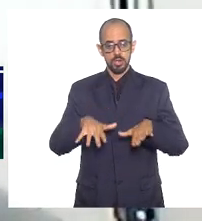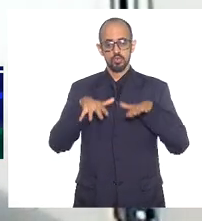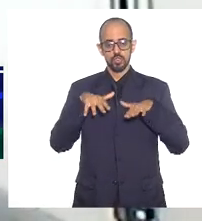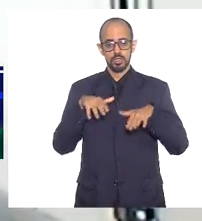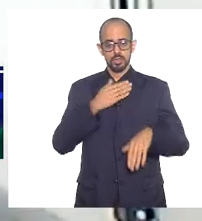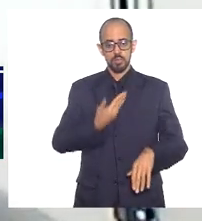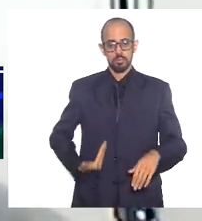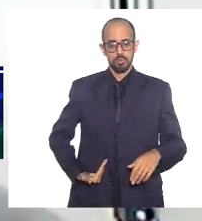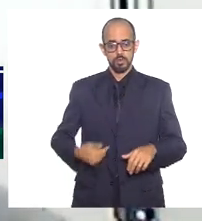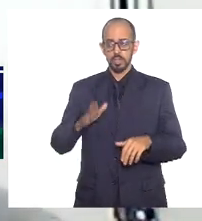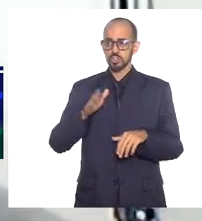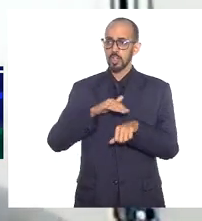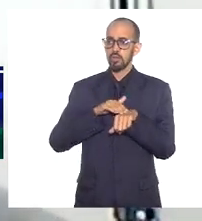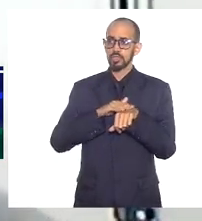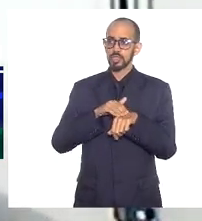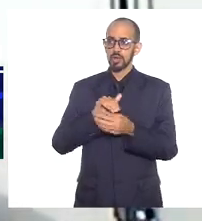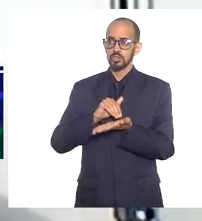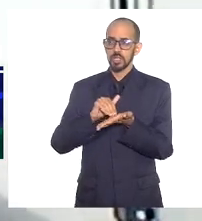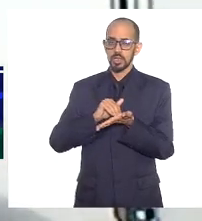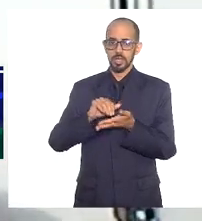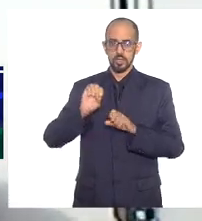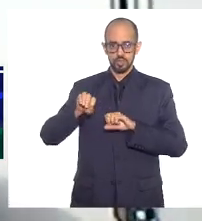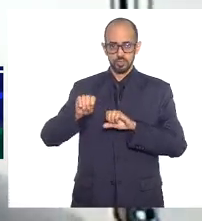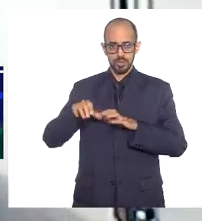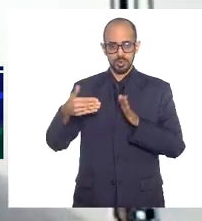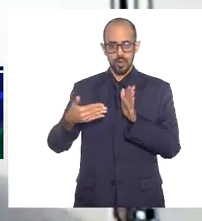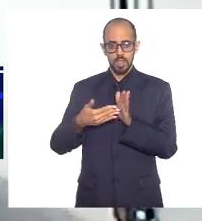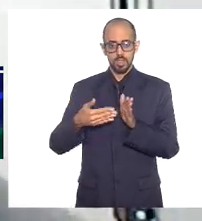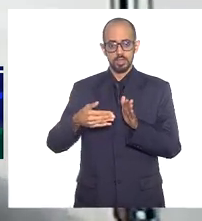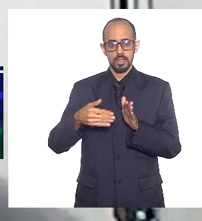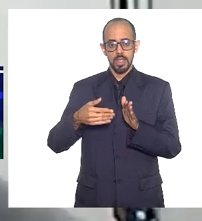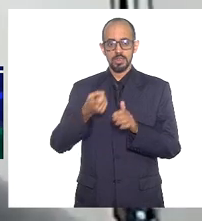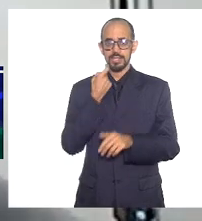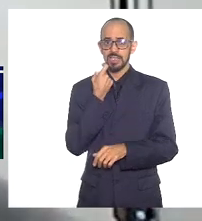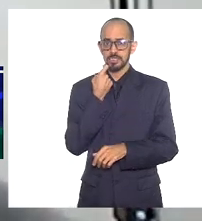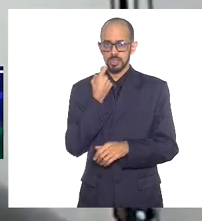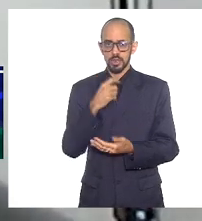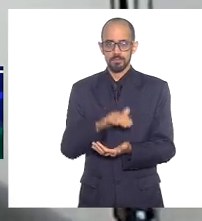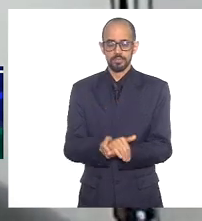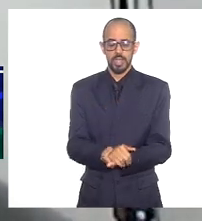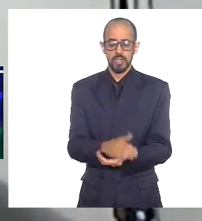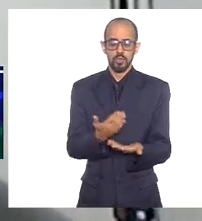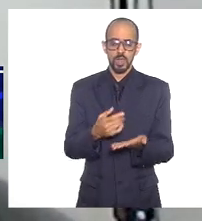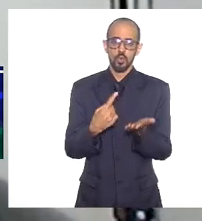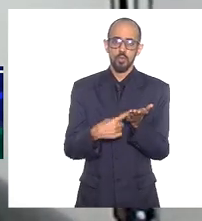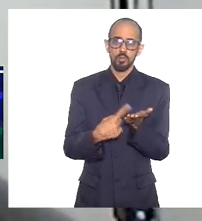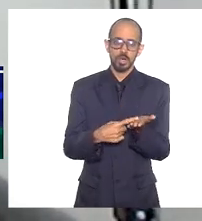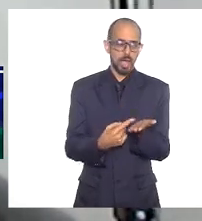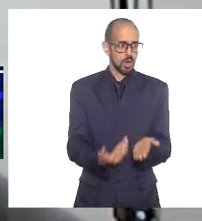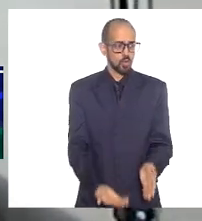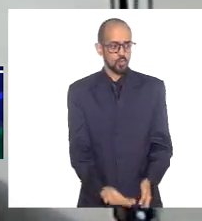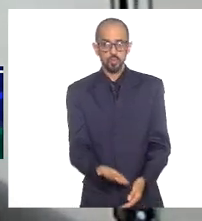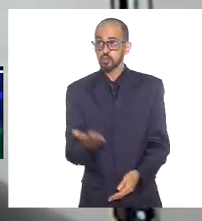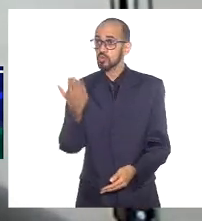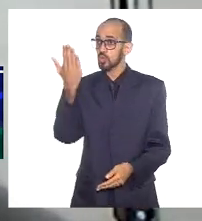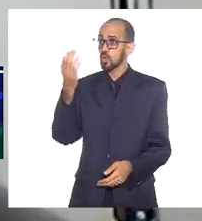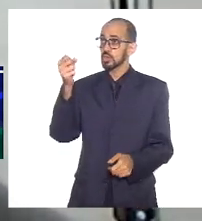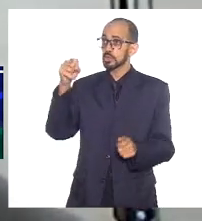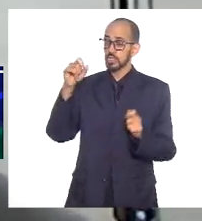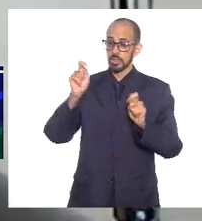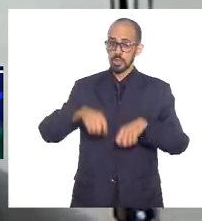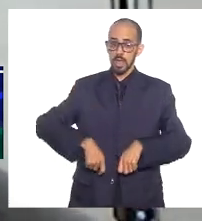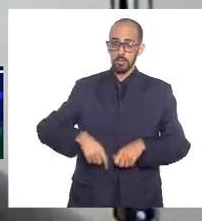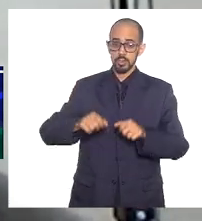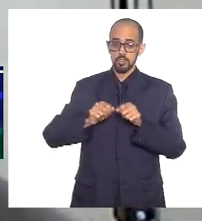Educação sobre isso, que é até o final dessa semana. Então, eu queria combinar com a Vossa Excelência, se a gente conseguisse fazer essa audiência pública ainda essa semana